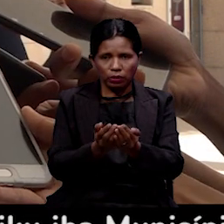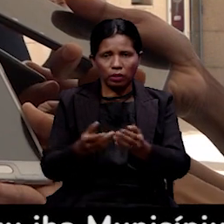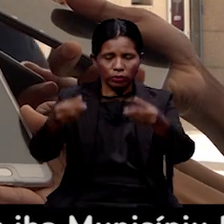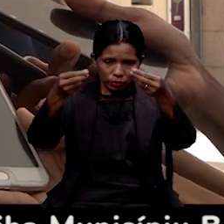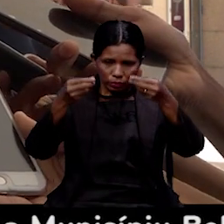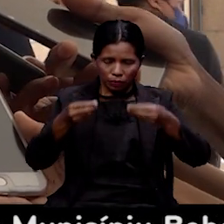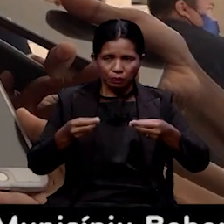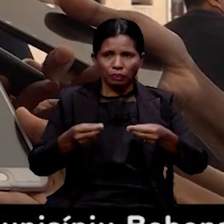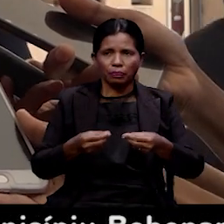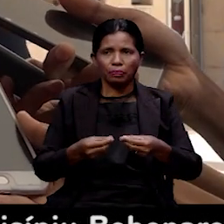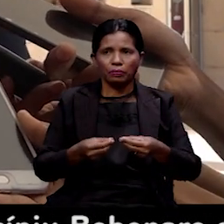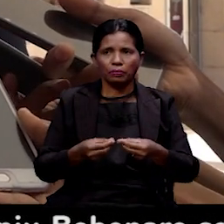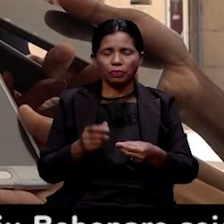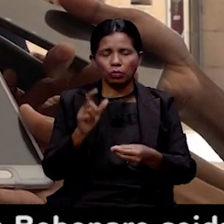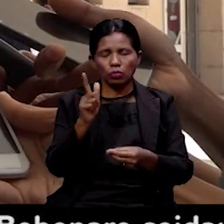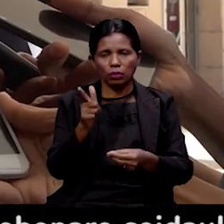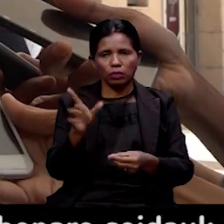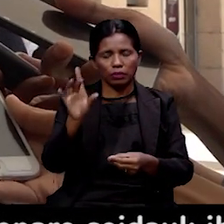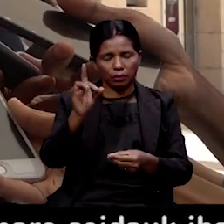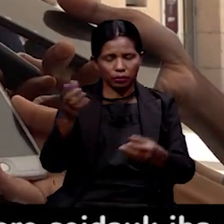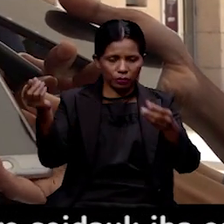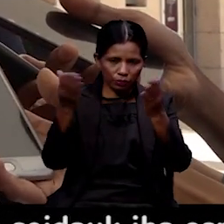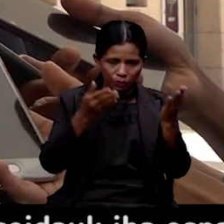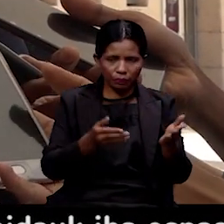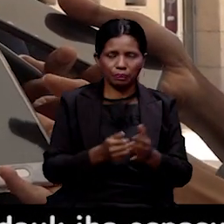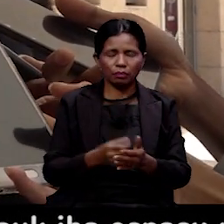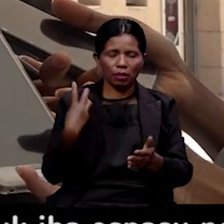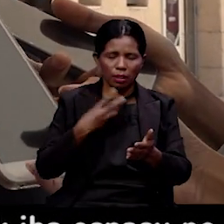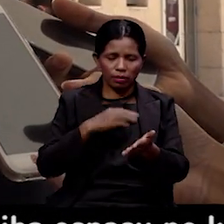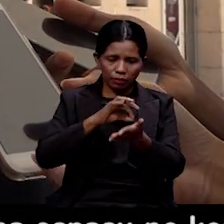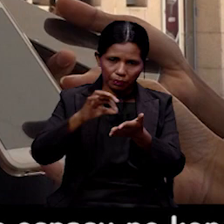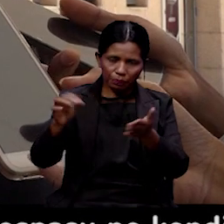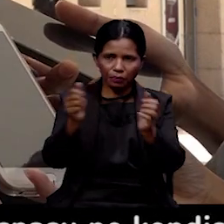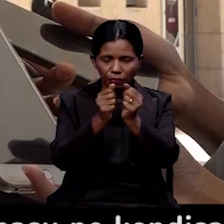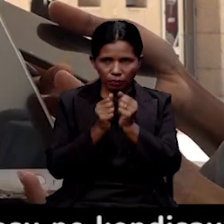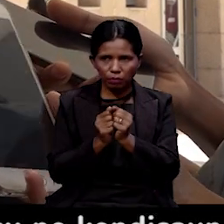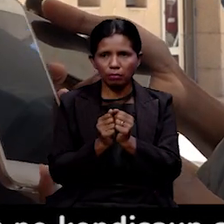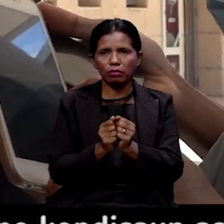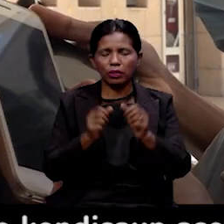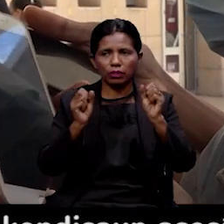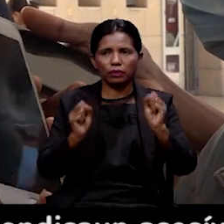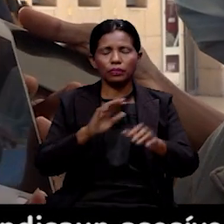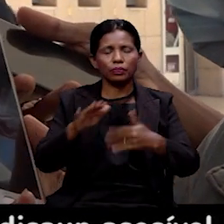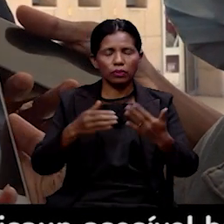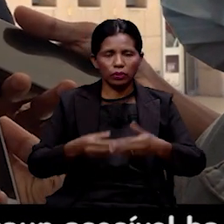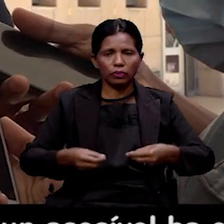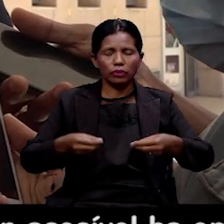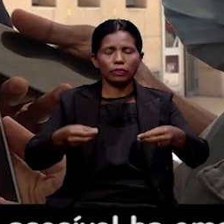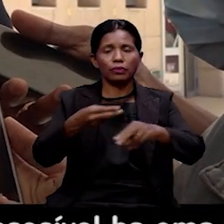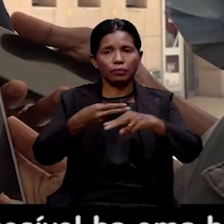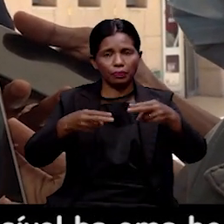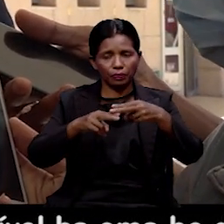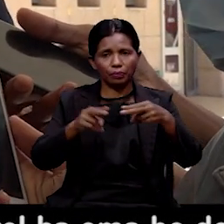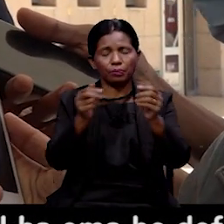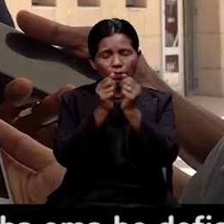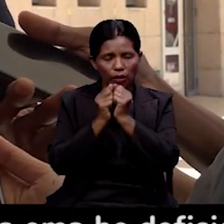de 23 na mais bela atraca. Agora, acordo é assina, né? Acordo na B, o todo foi lima bamalo, governo